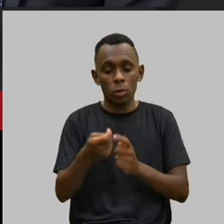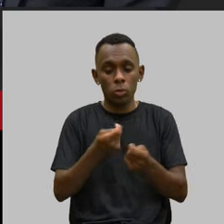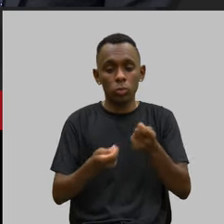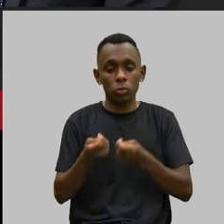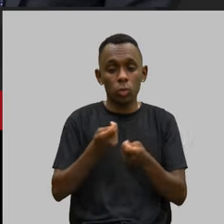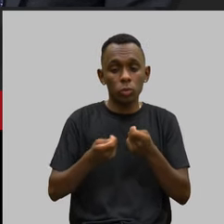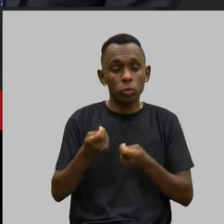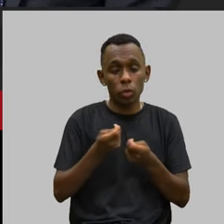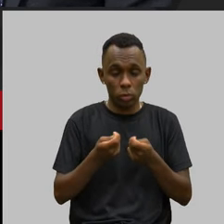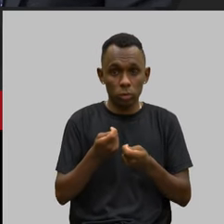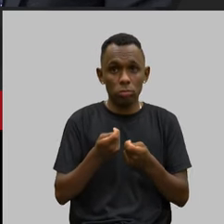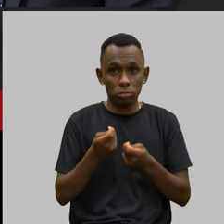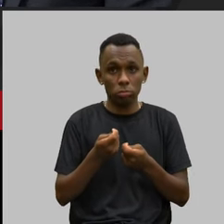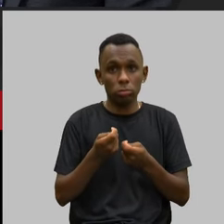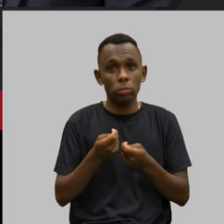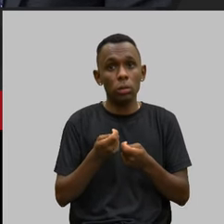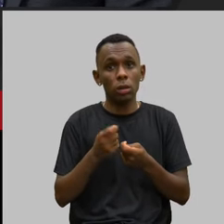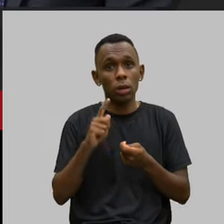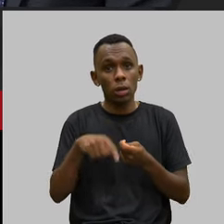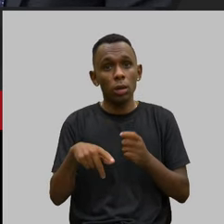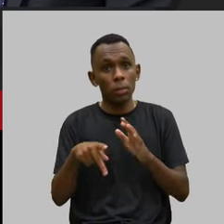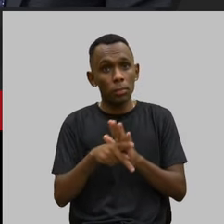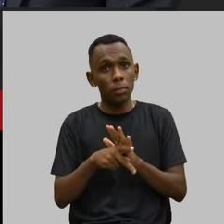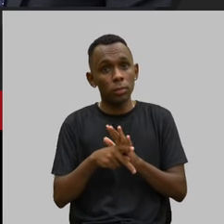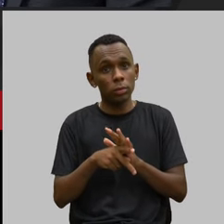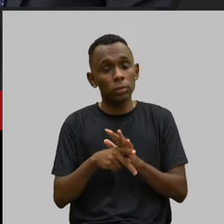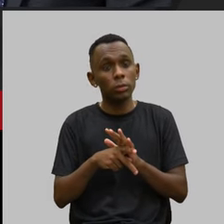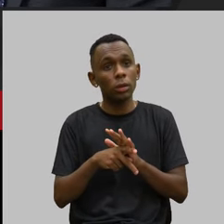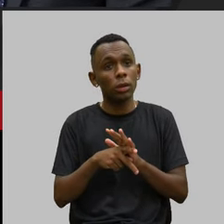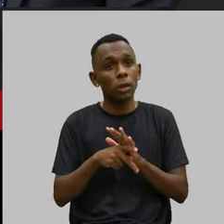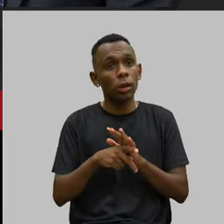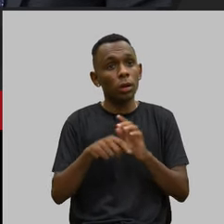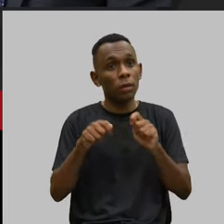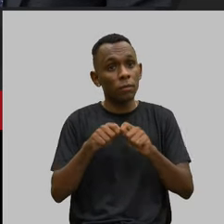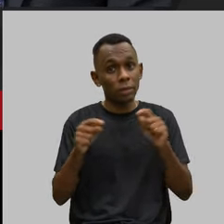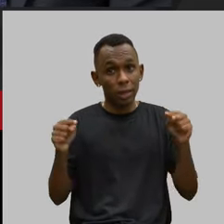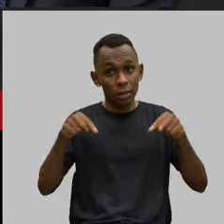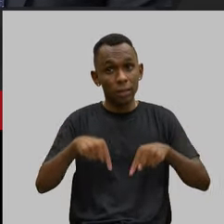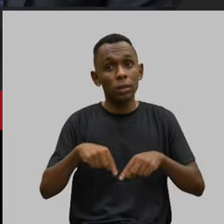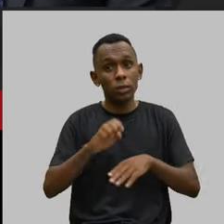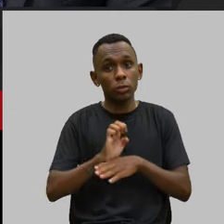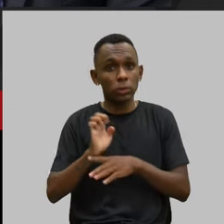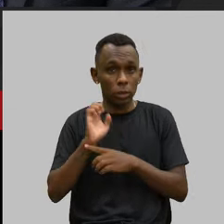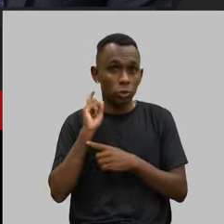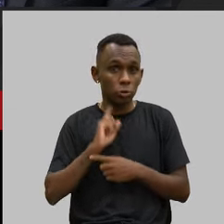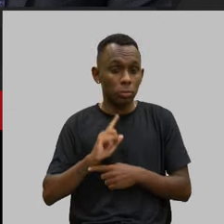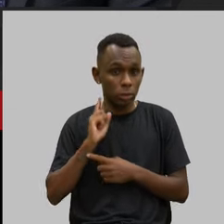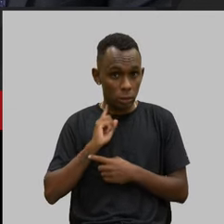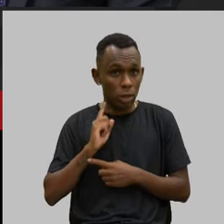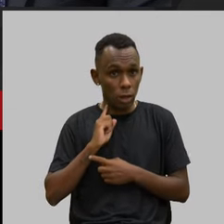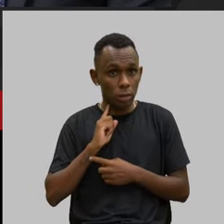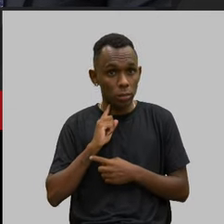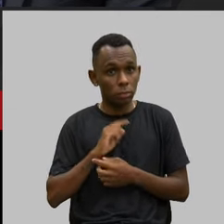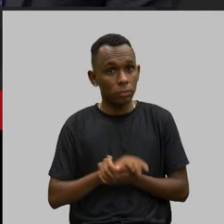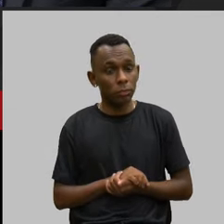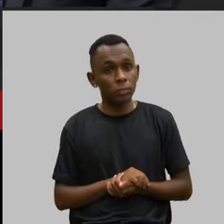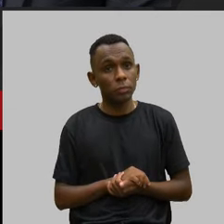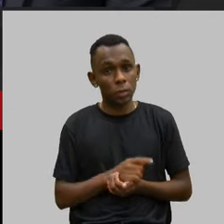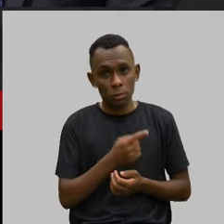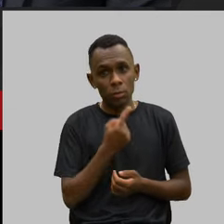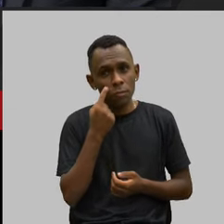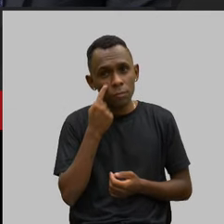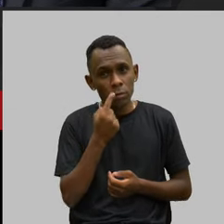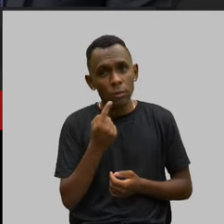administrativos é operações de Cira que são feitos aqui dentro do Estado de Minas Gerais para vocês